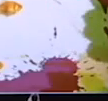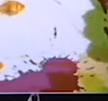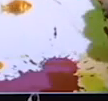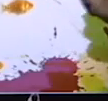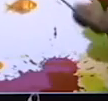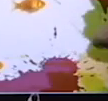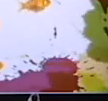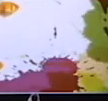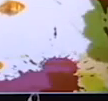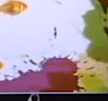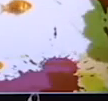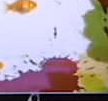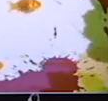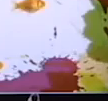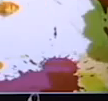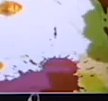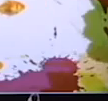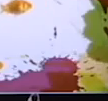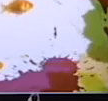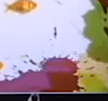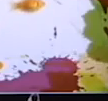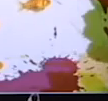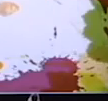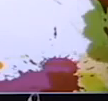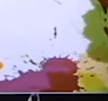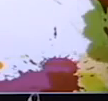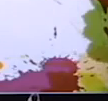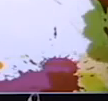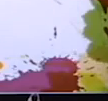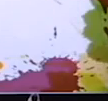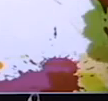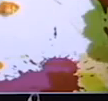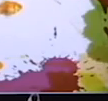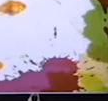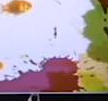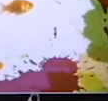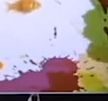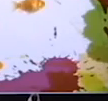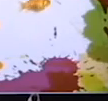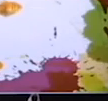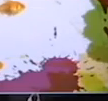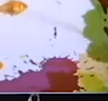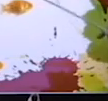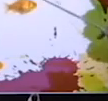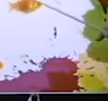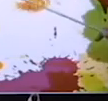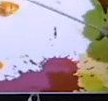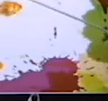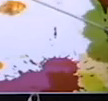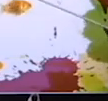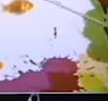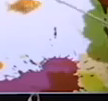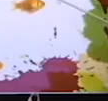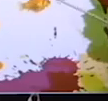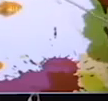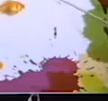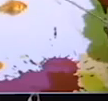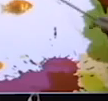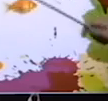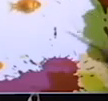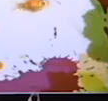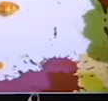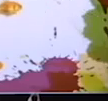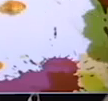porque iremos utilizá-los na próxima aula. Combinado? Pessoal, vocês